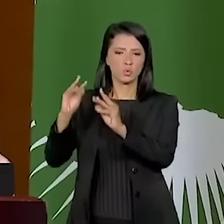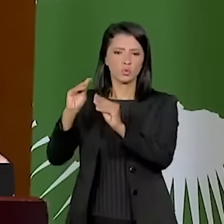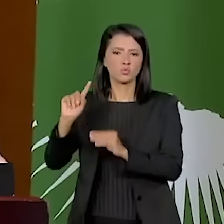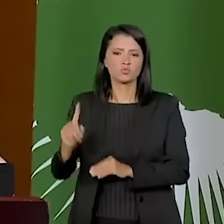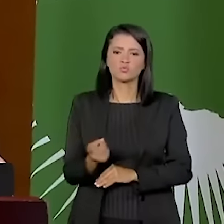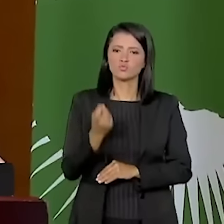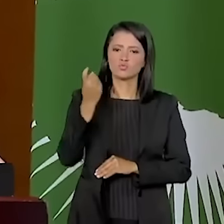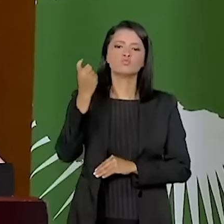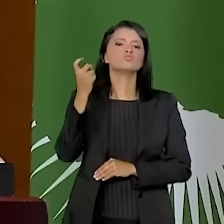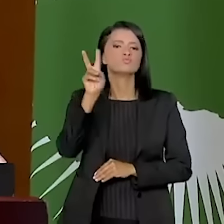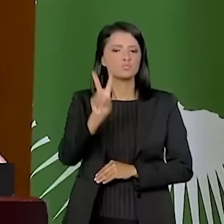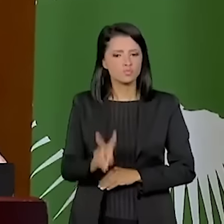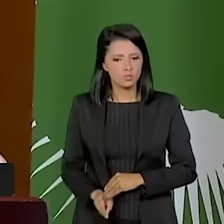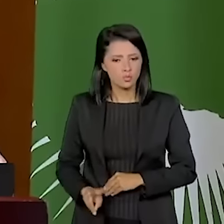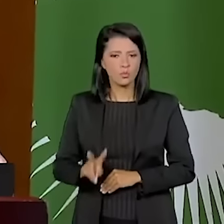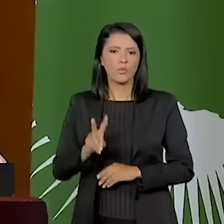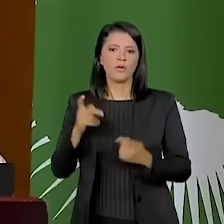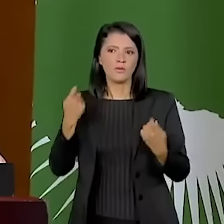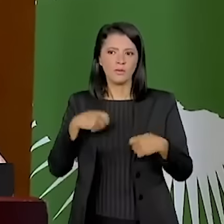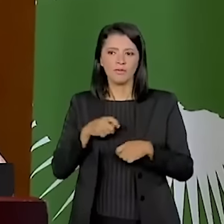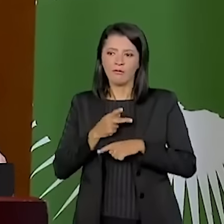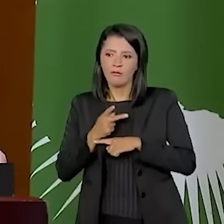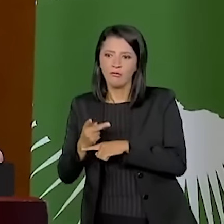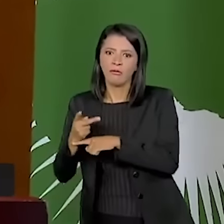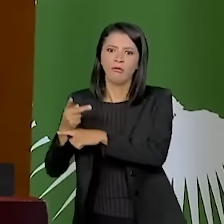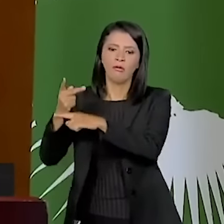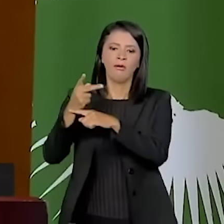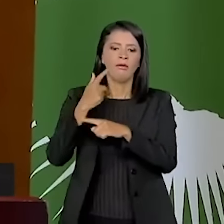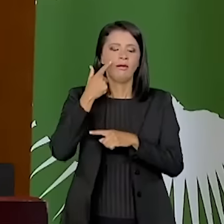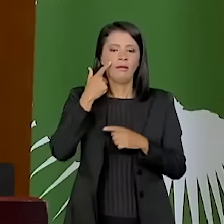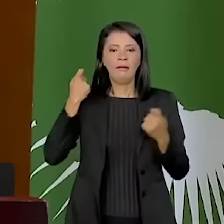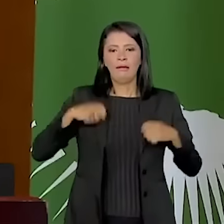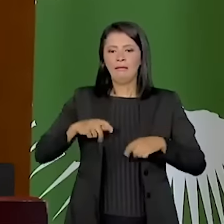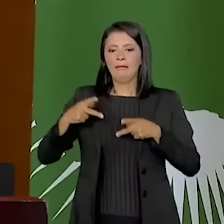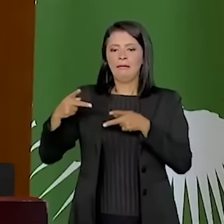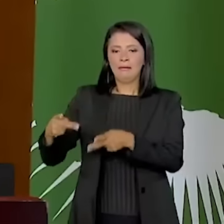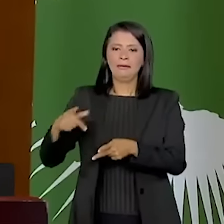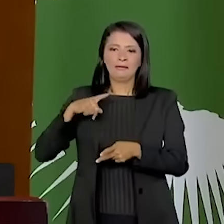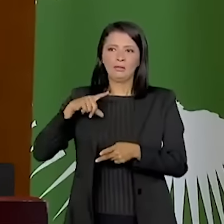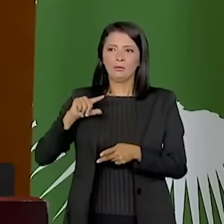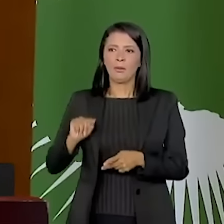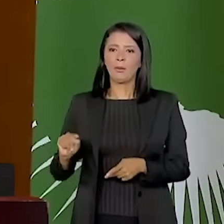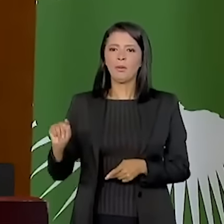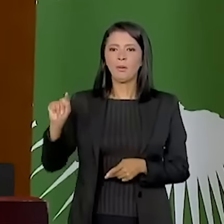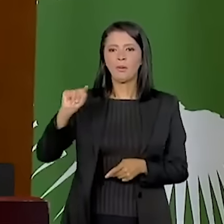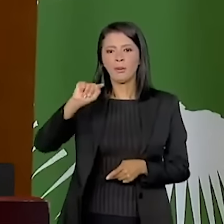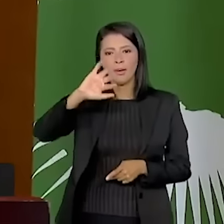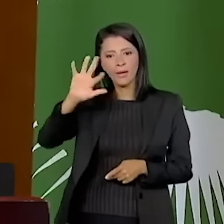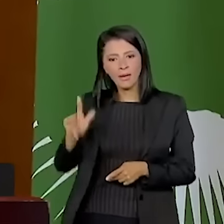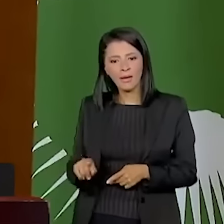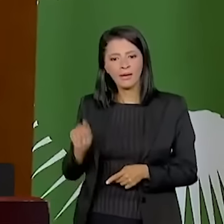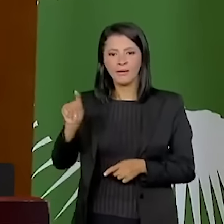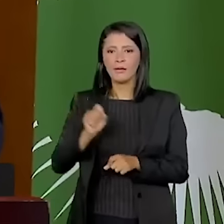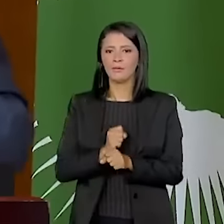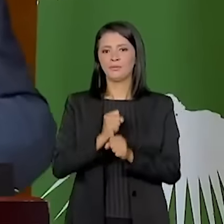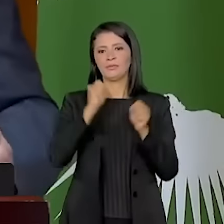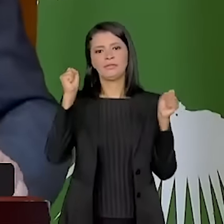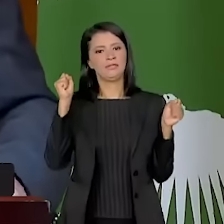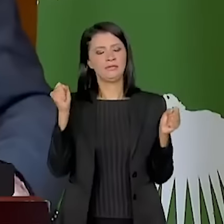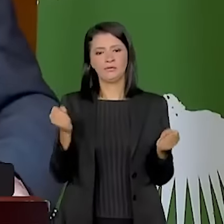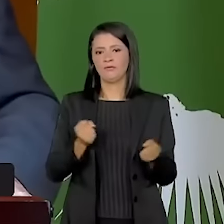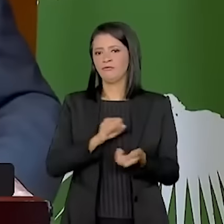vez. Se eu tivesse que visitar cada país, teria 54 viagens, o que seria impossível